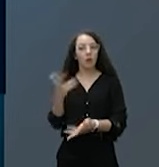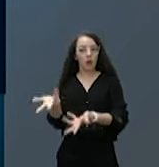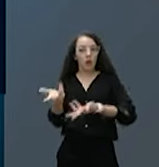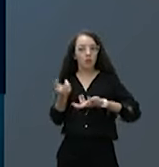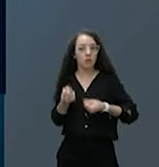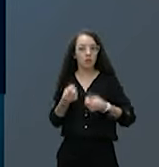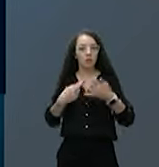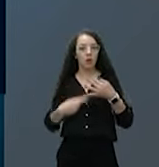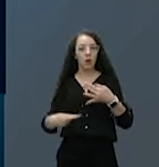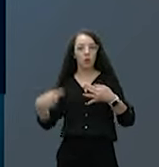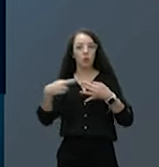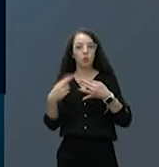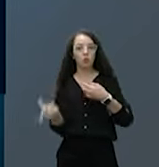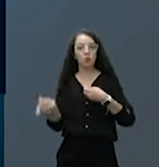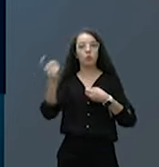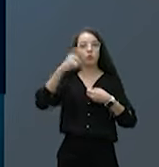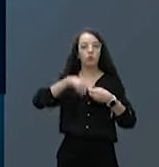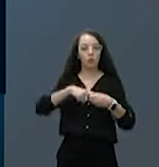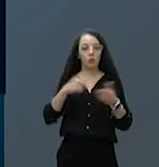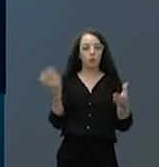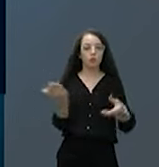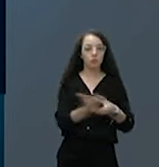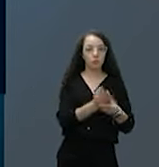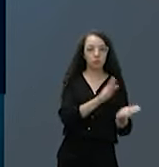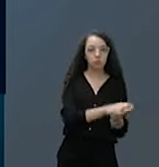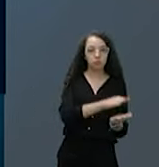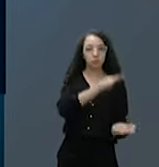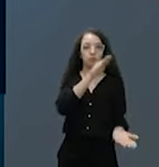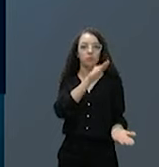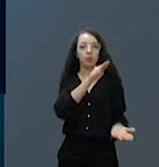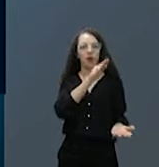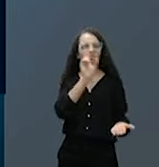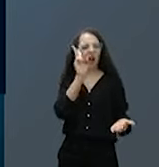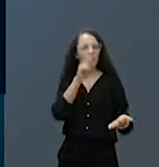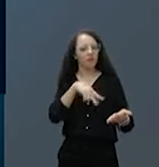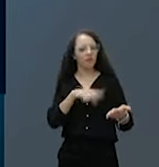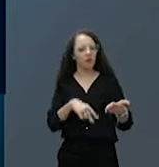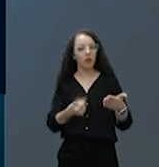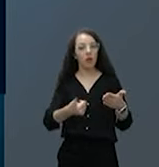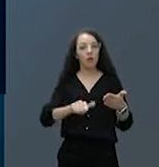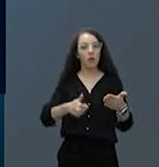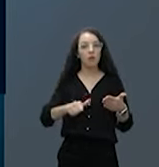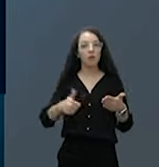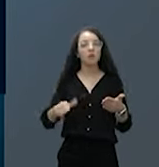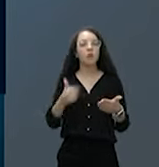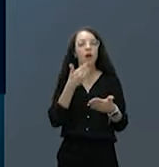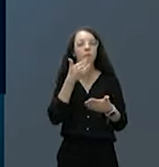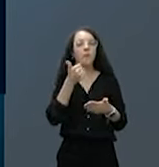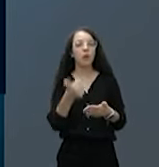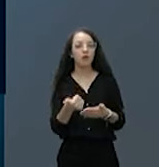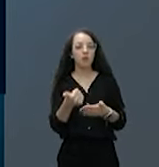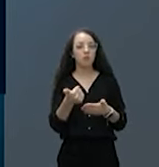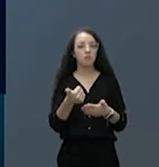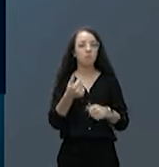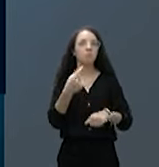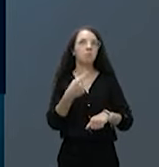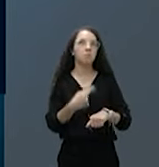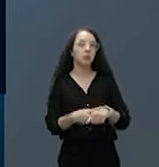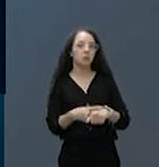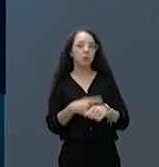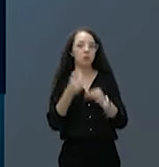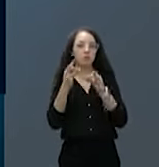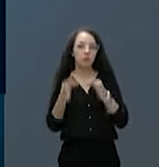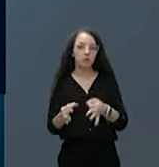retorno dos autos ao Tribunal de Justiça para apurar efetivamente quando que teve início o